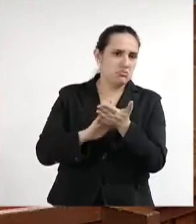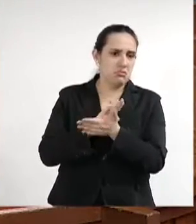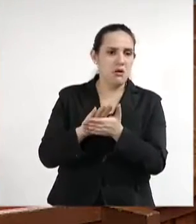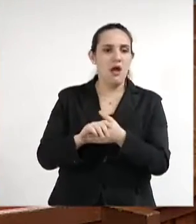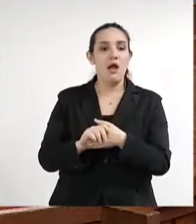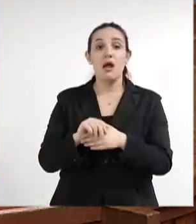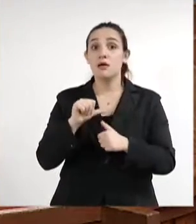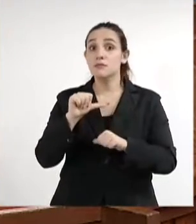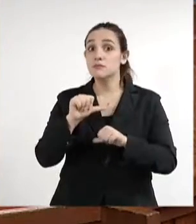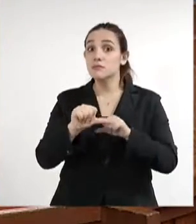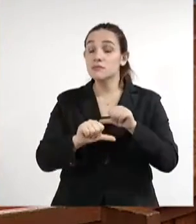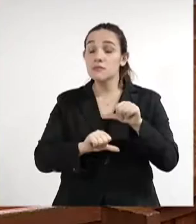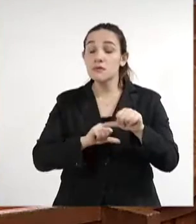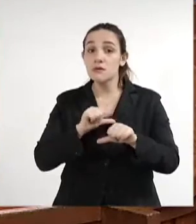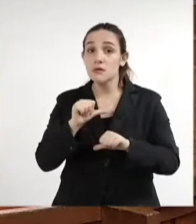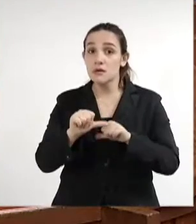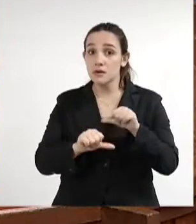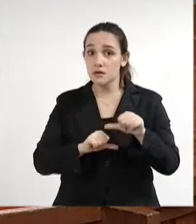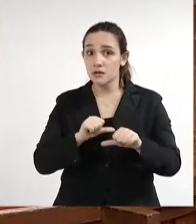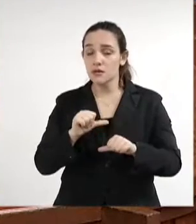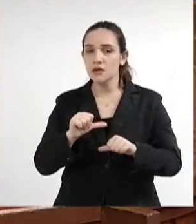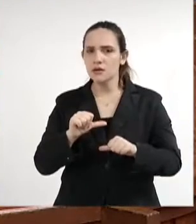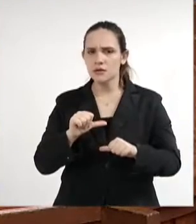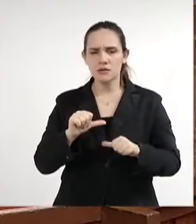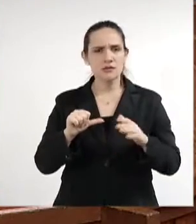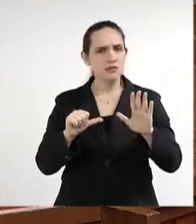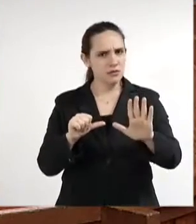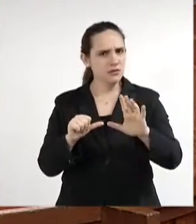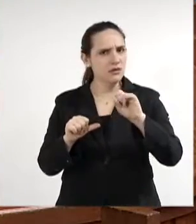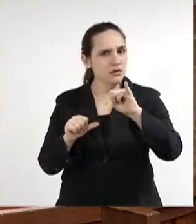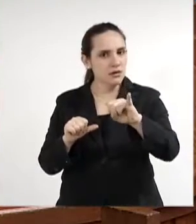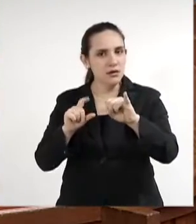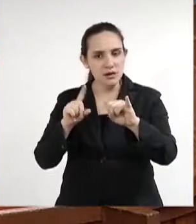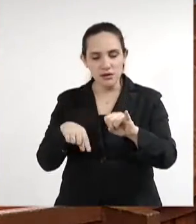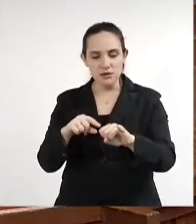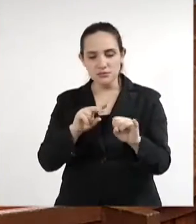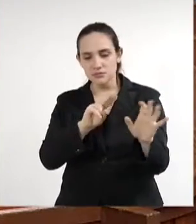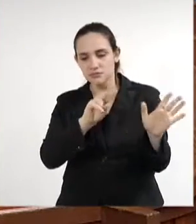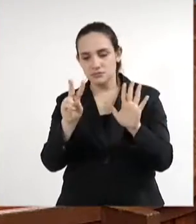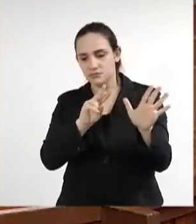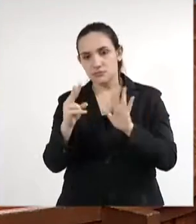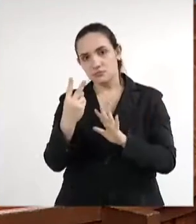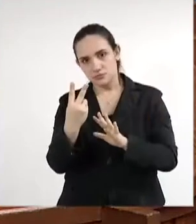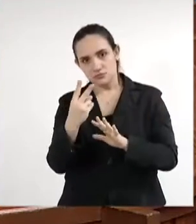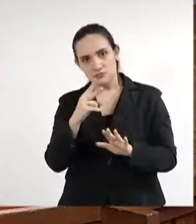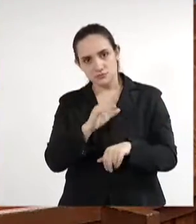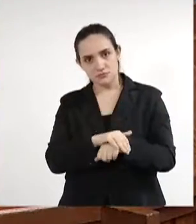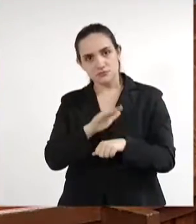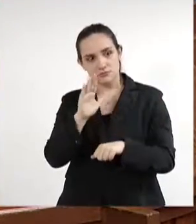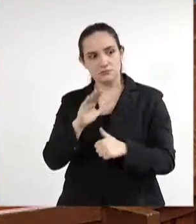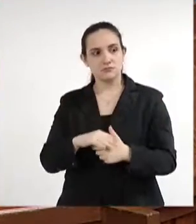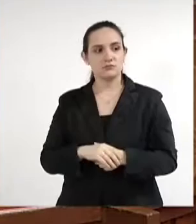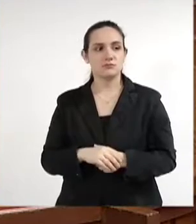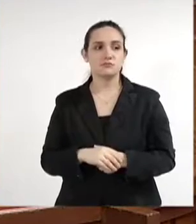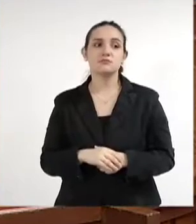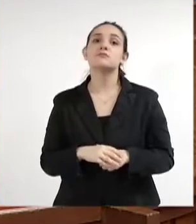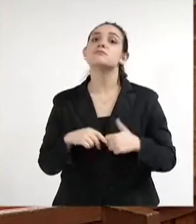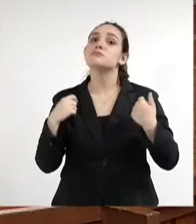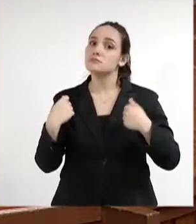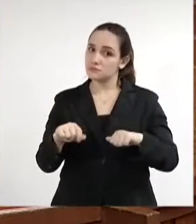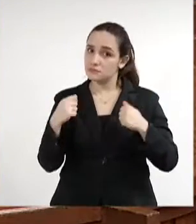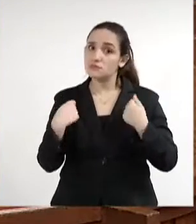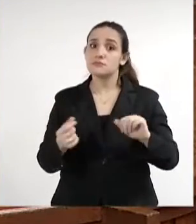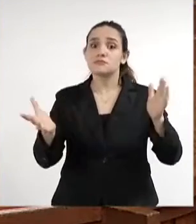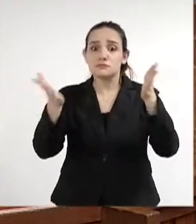Essa mudança, se ela acontece em 2 semanas ou mais que isso, tem que acender